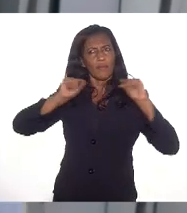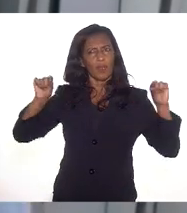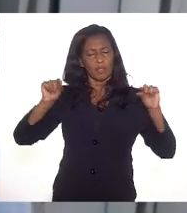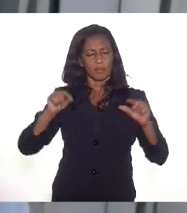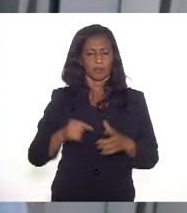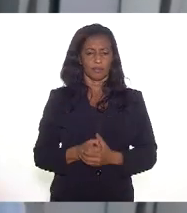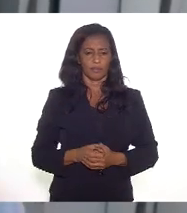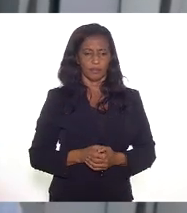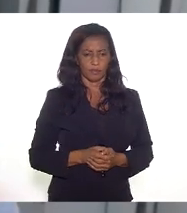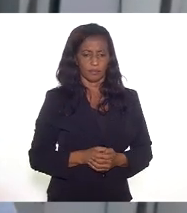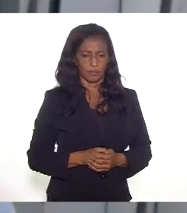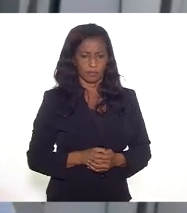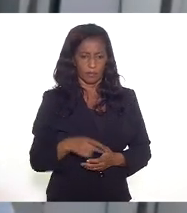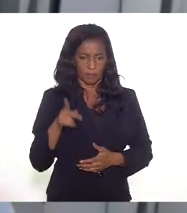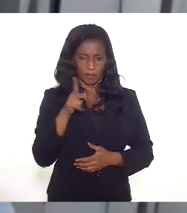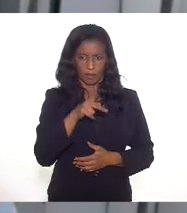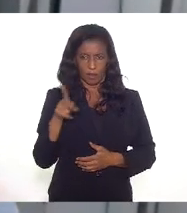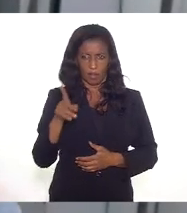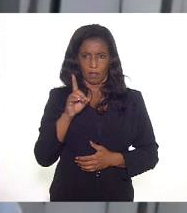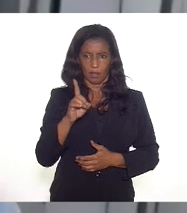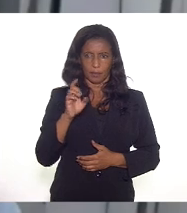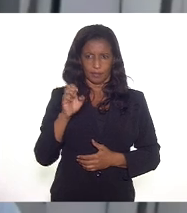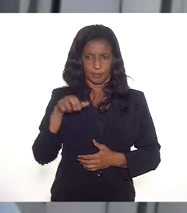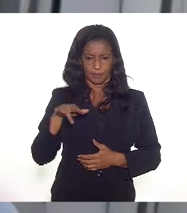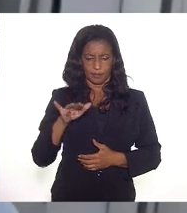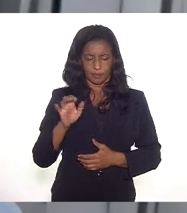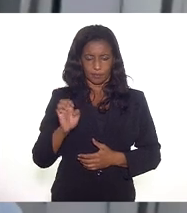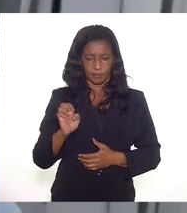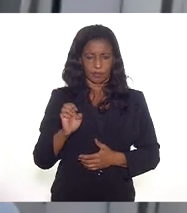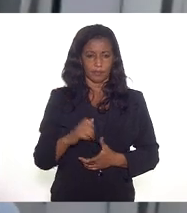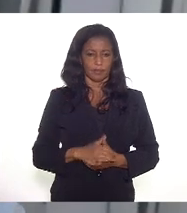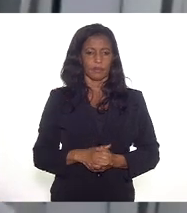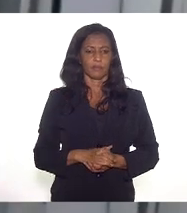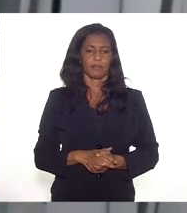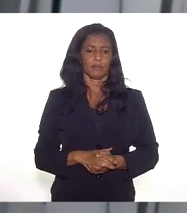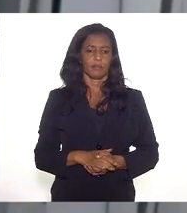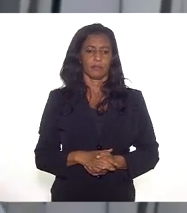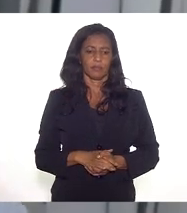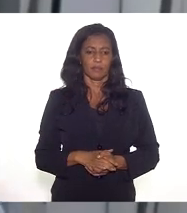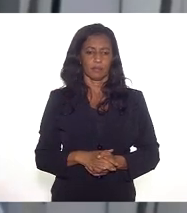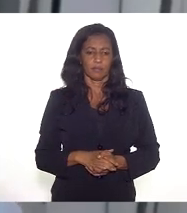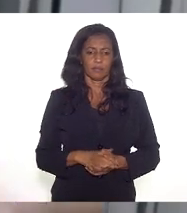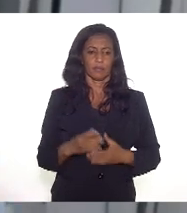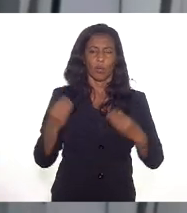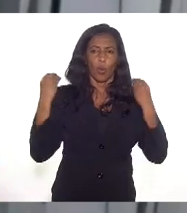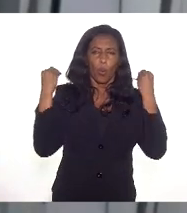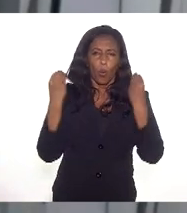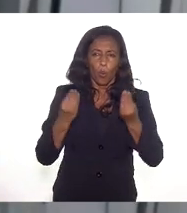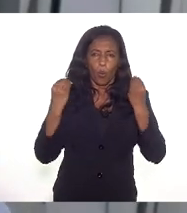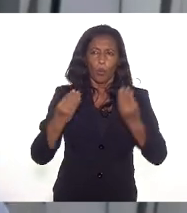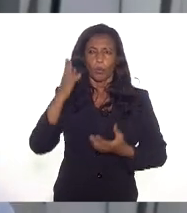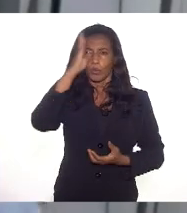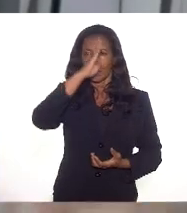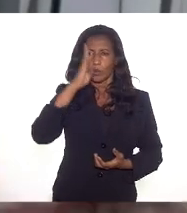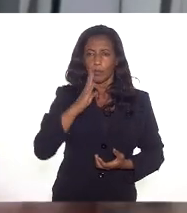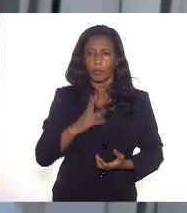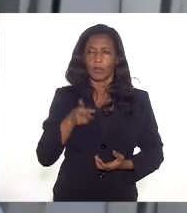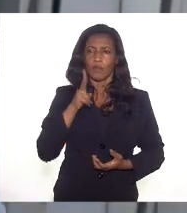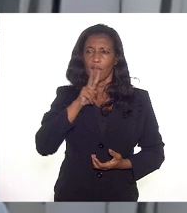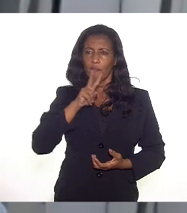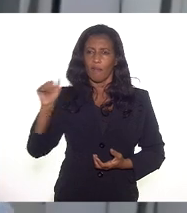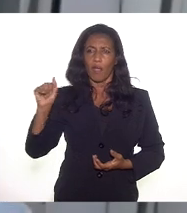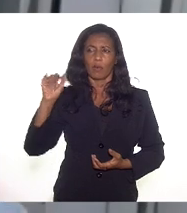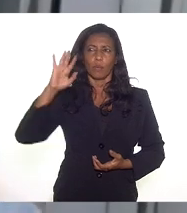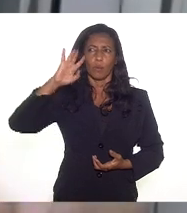eu fico com uma frase da professora Denise Pires de Carvalho, que diz o seguinte: como que o Brasil vai manter o